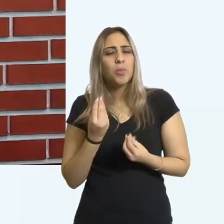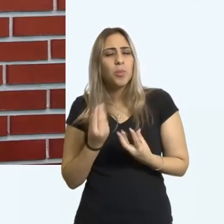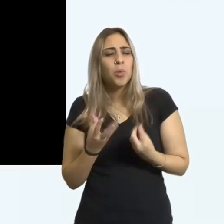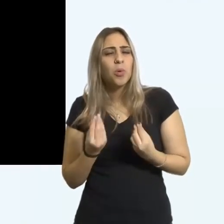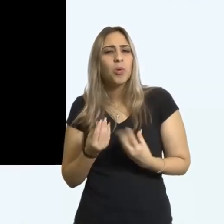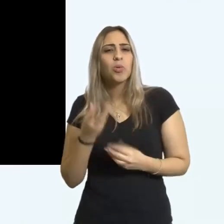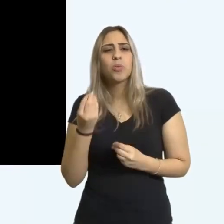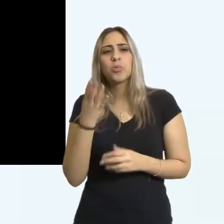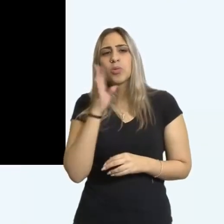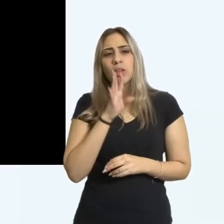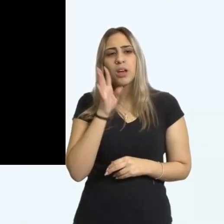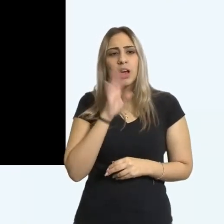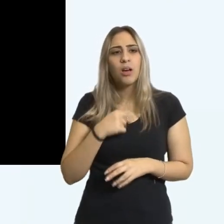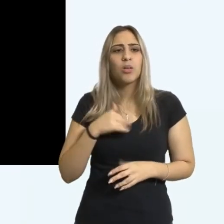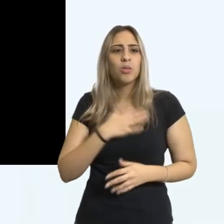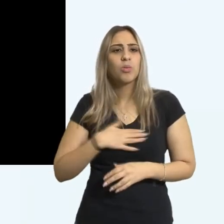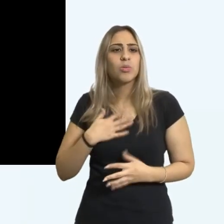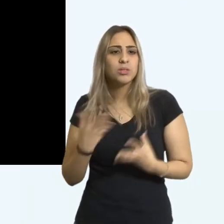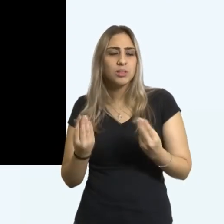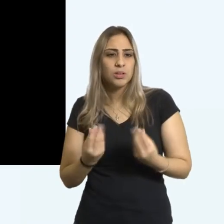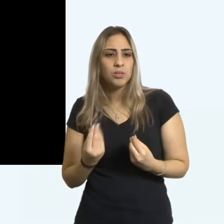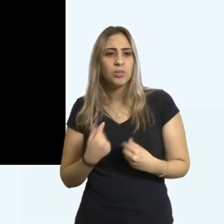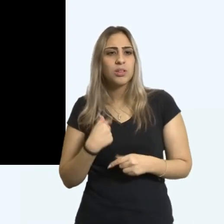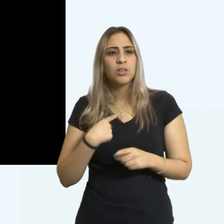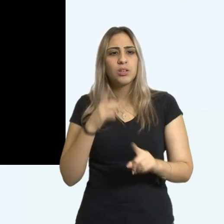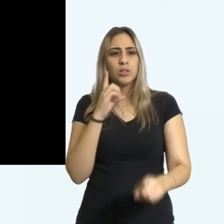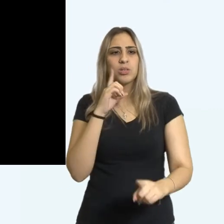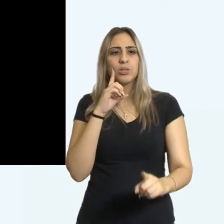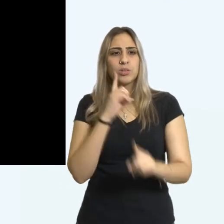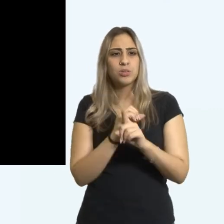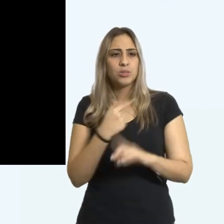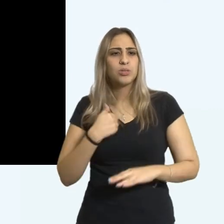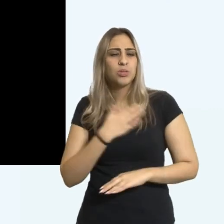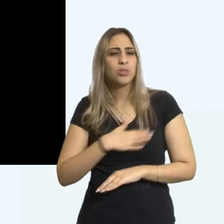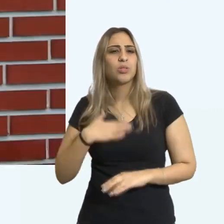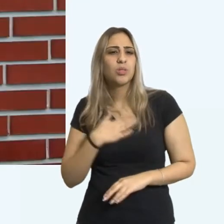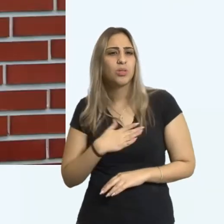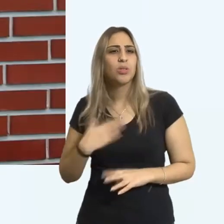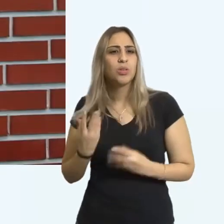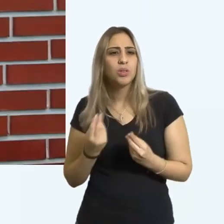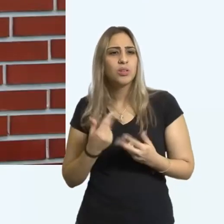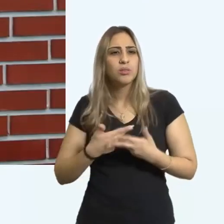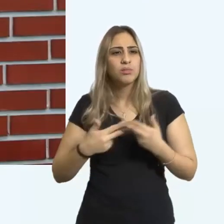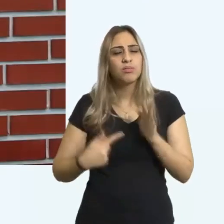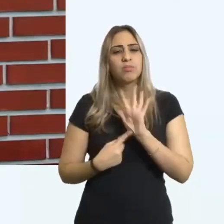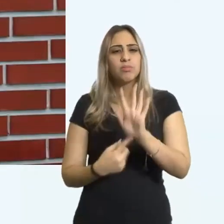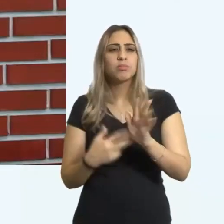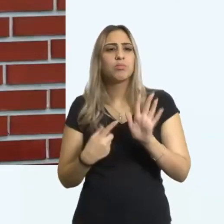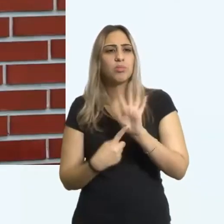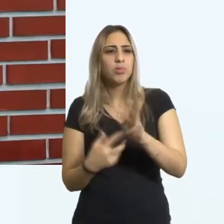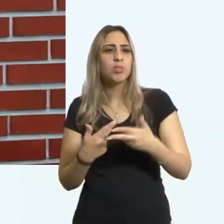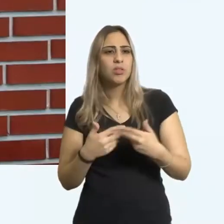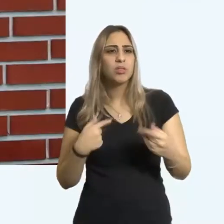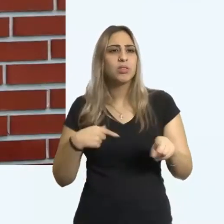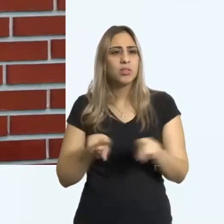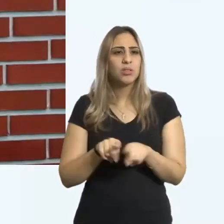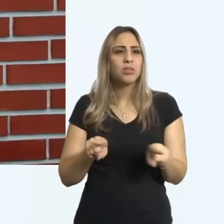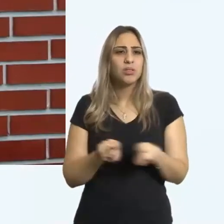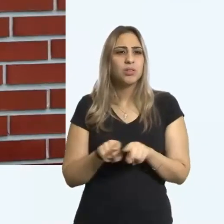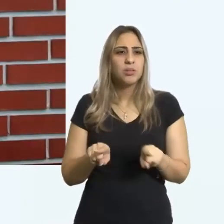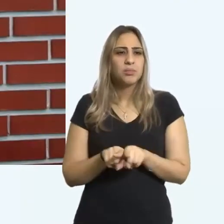um Depois nós faz a visão para mulher e eu descobri que eu gosto muito de dirigir coisa eu tomei